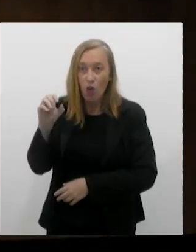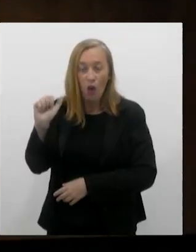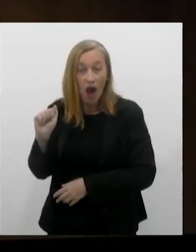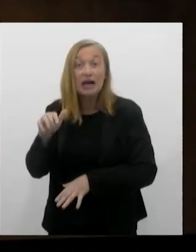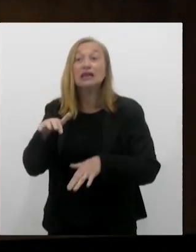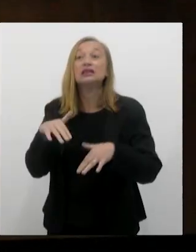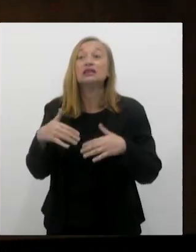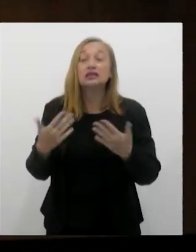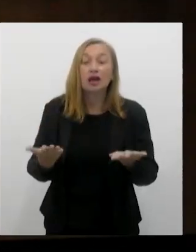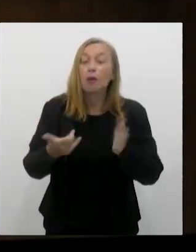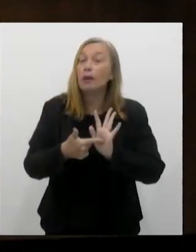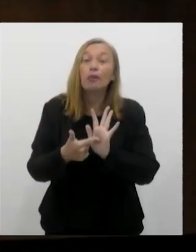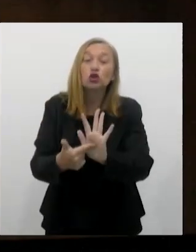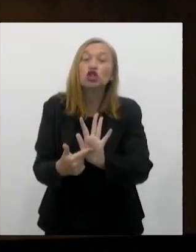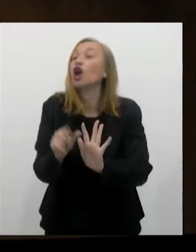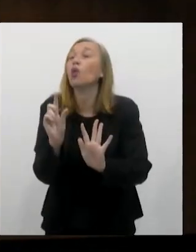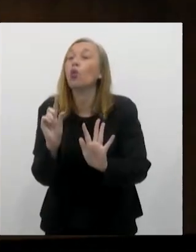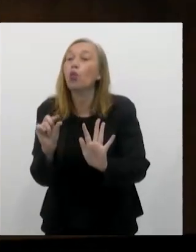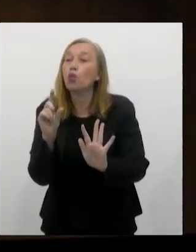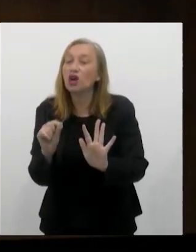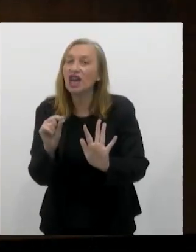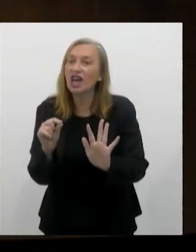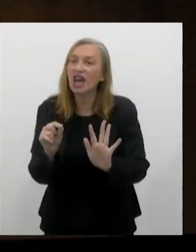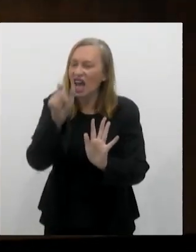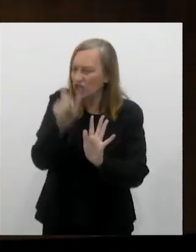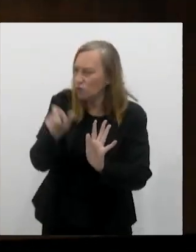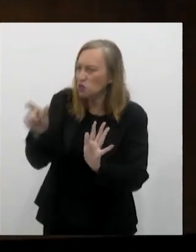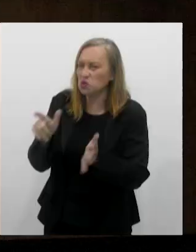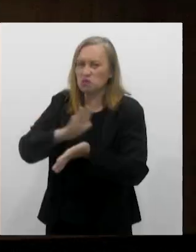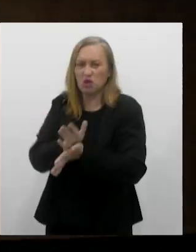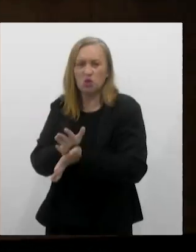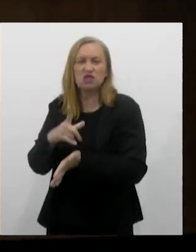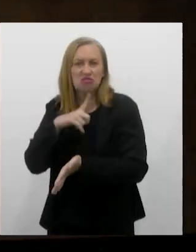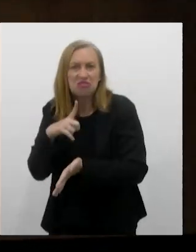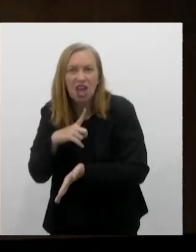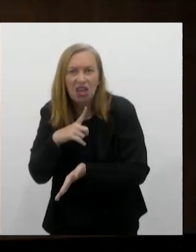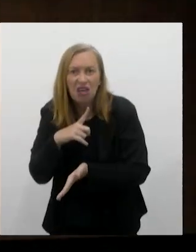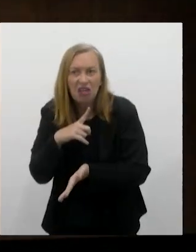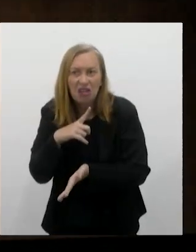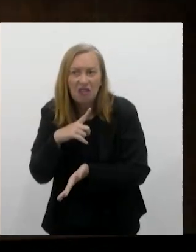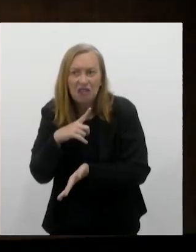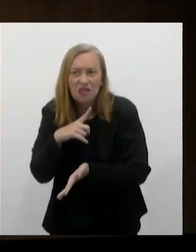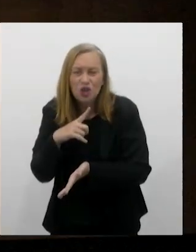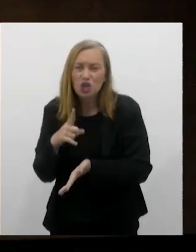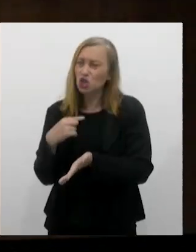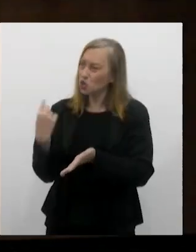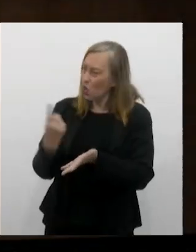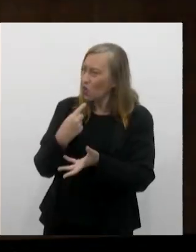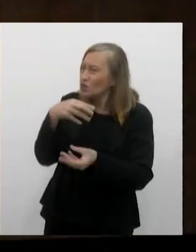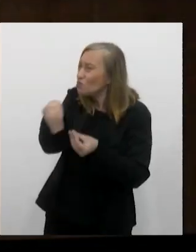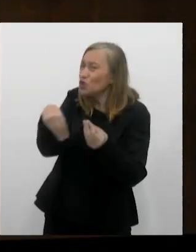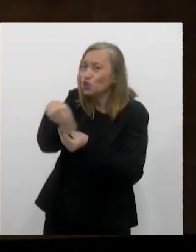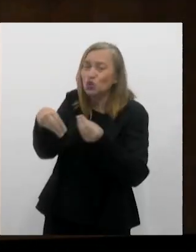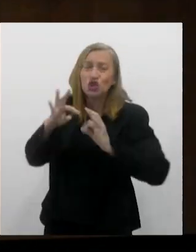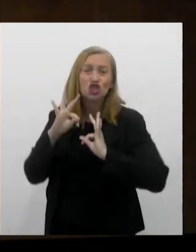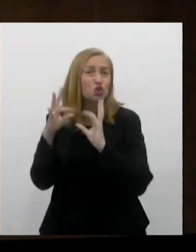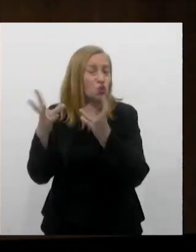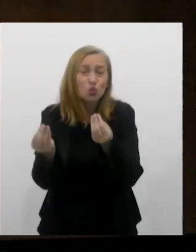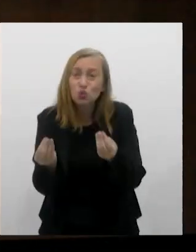Isso é para mostrar àqueles que têm preconceito que nós somos fruto de tudo